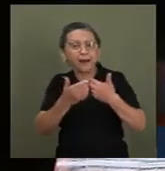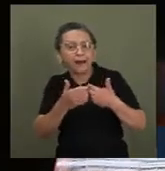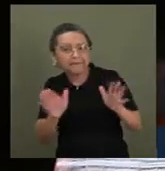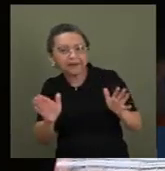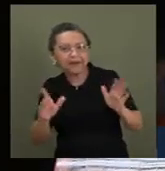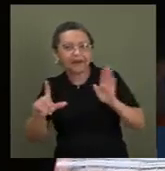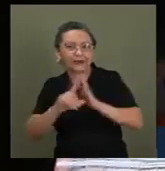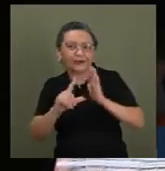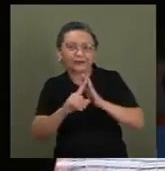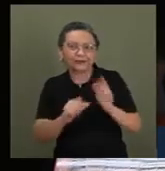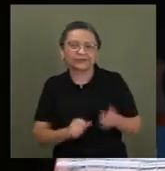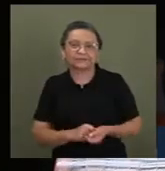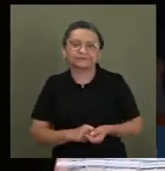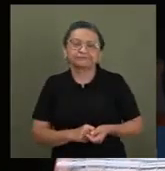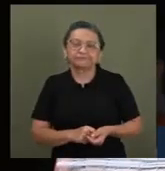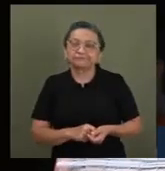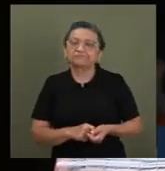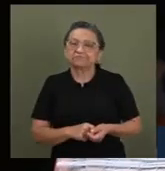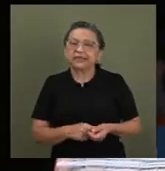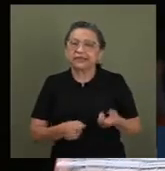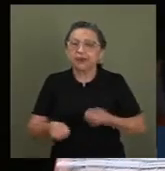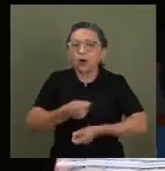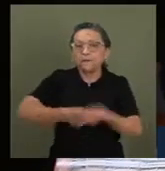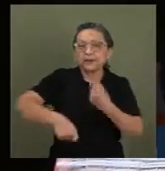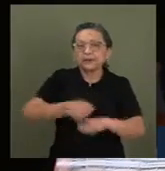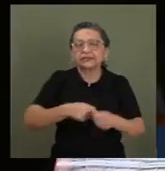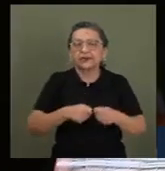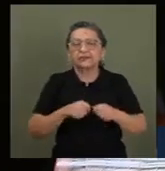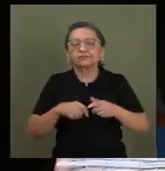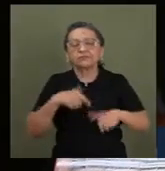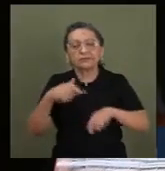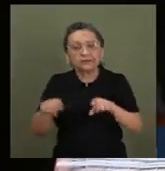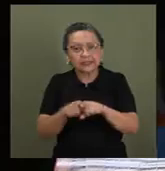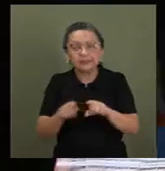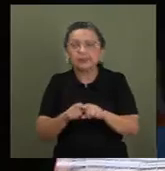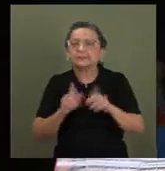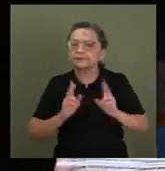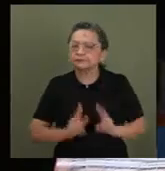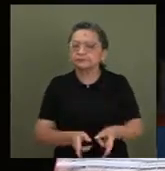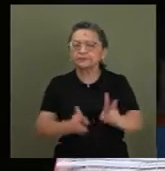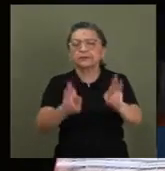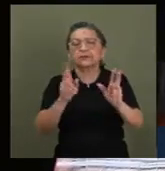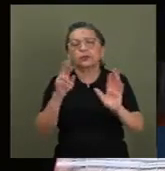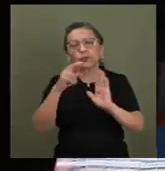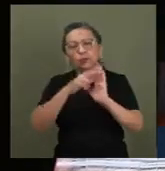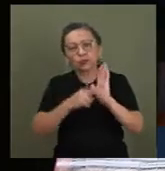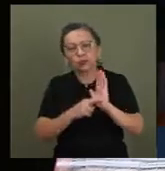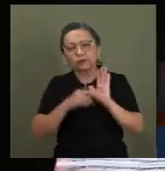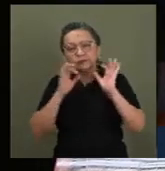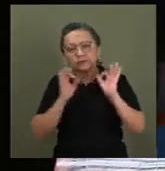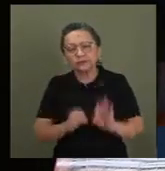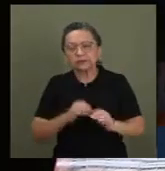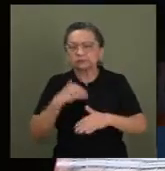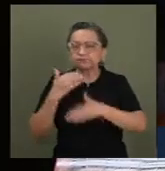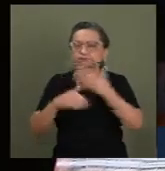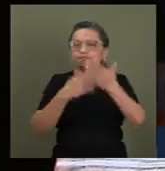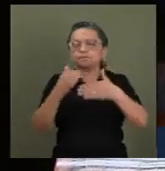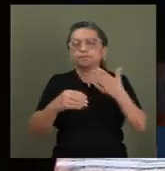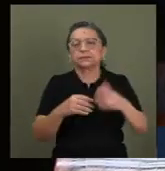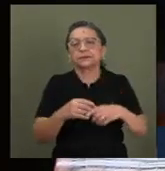suas portas. E as operações comerciais também seguirão um ritmo de